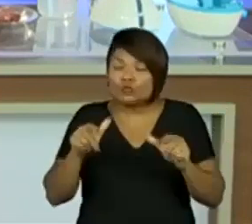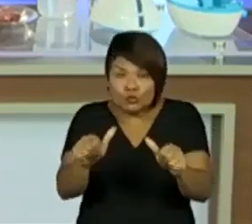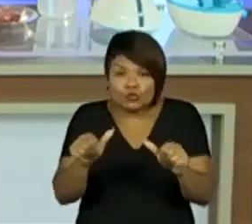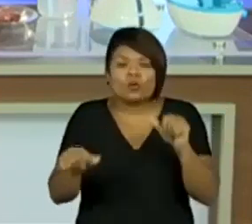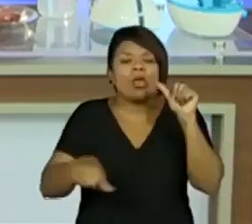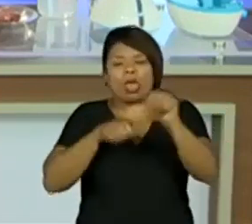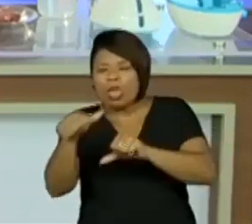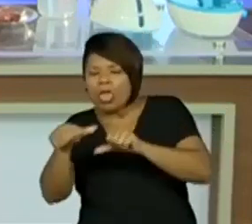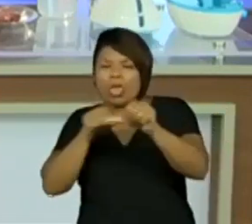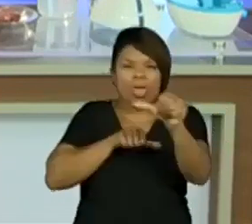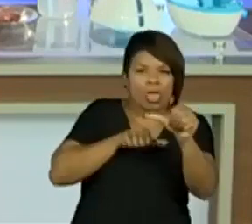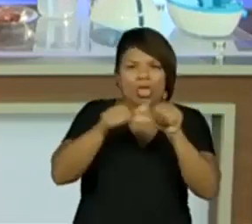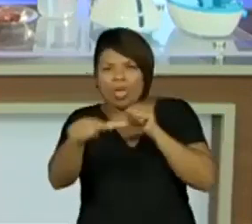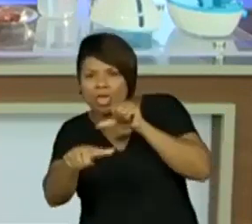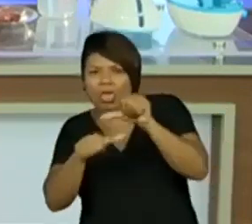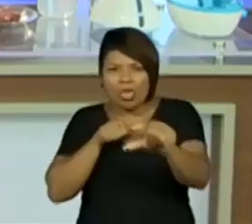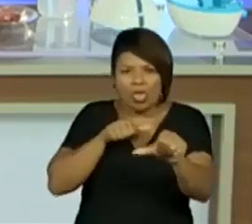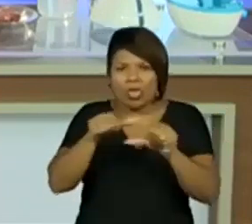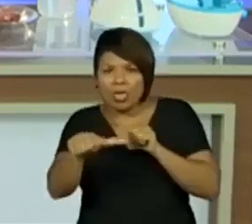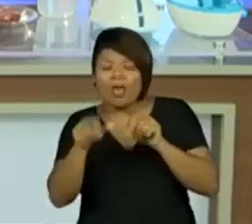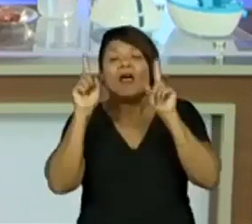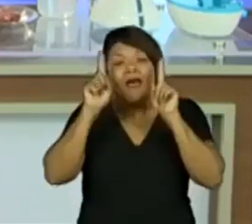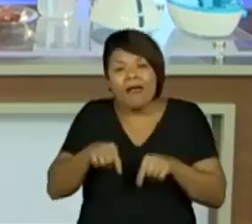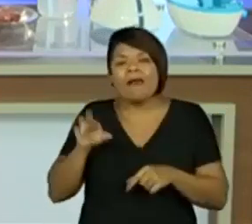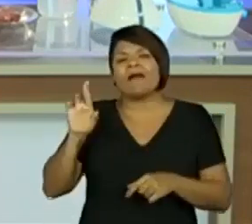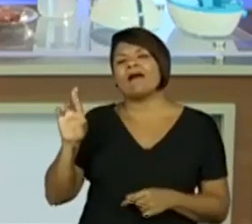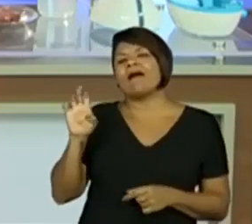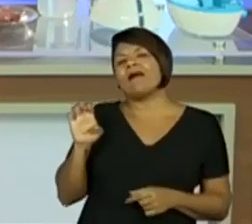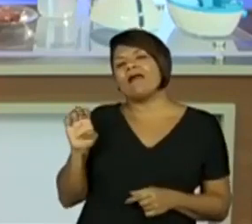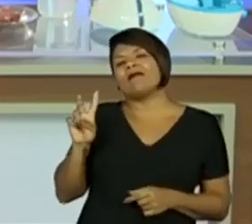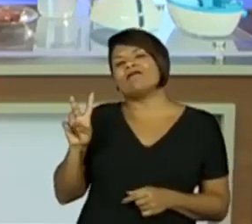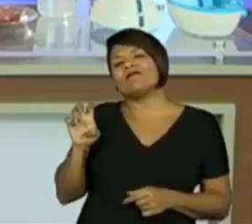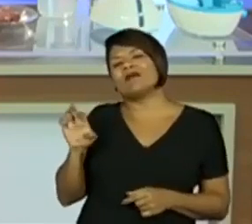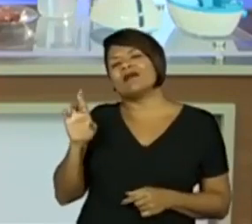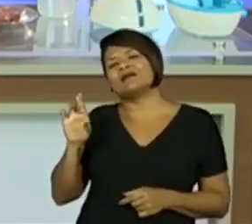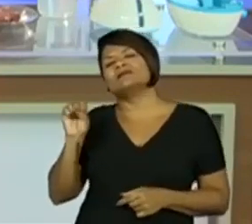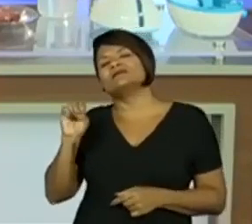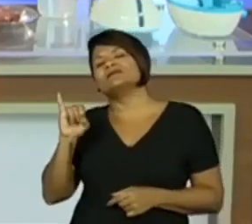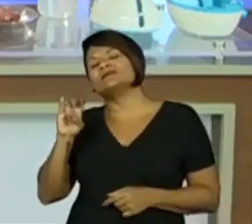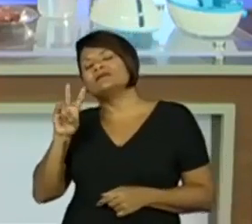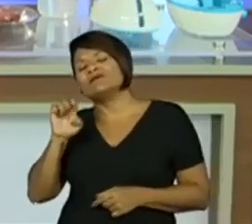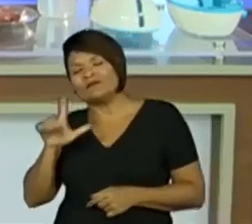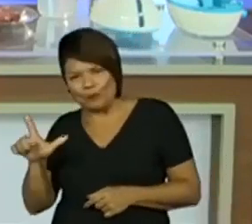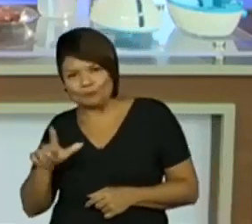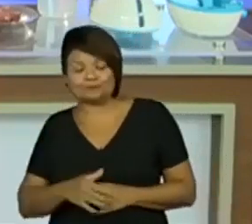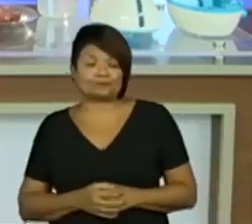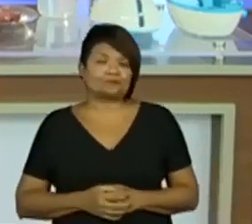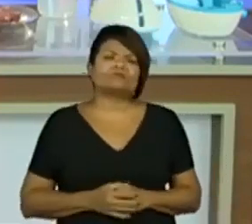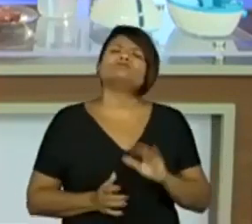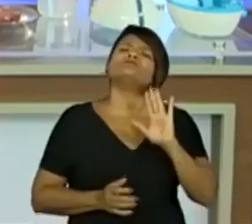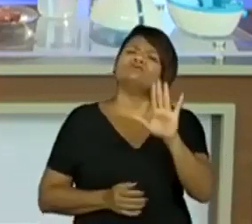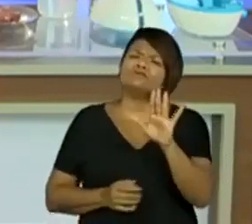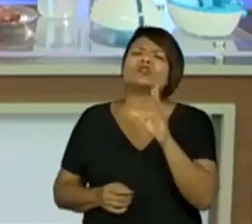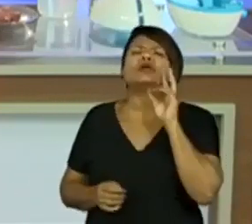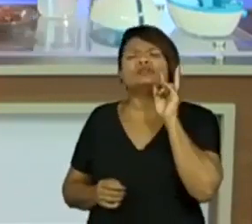aqui comigo uma demonstração. Todos vocês já viram um umidificador de